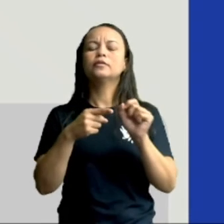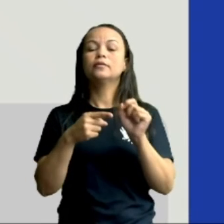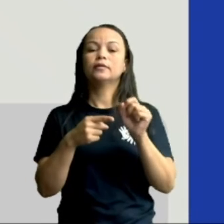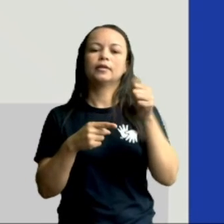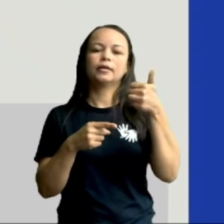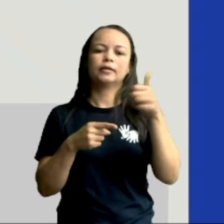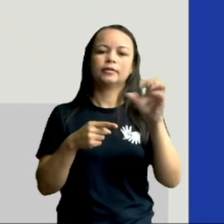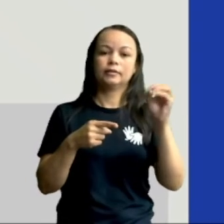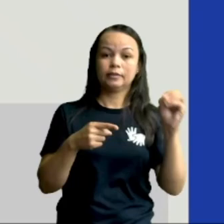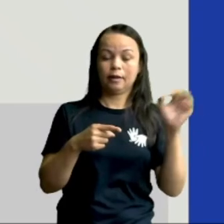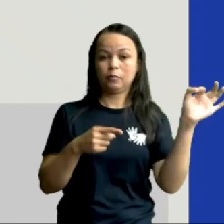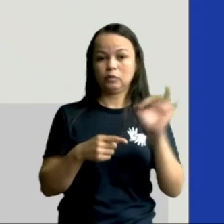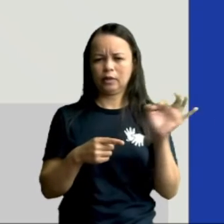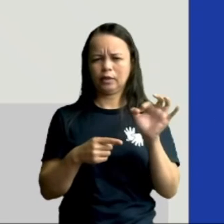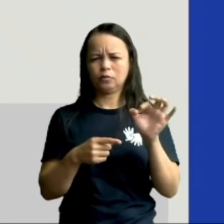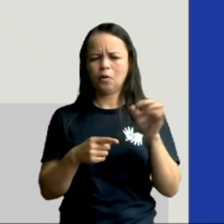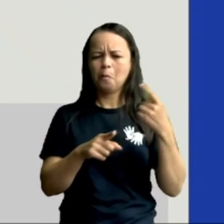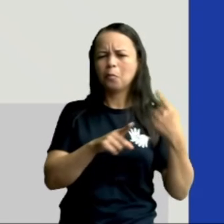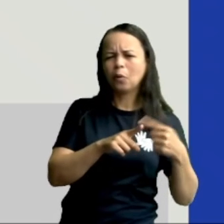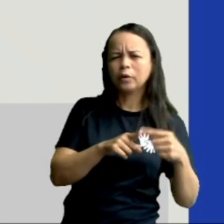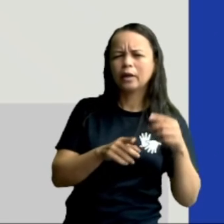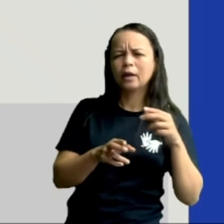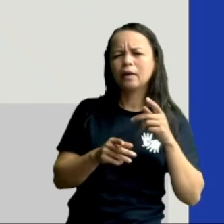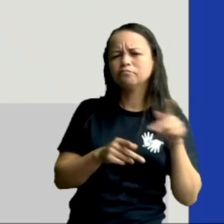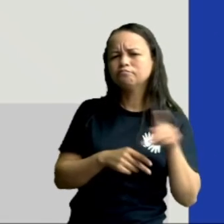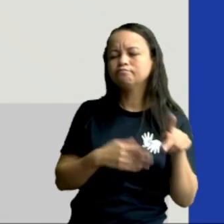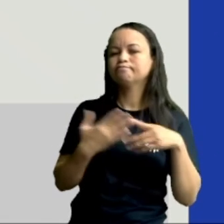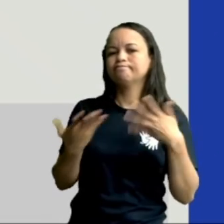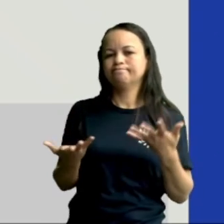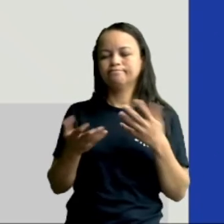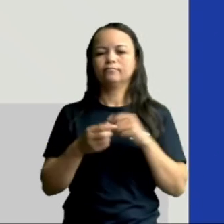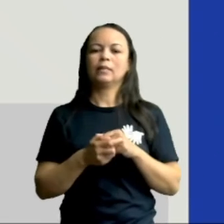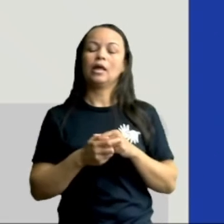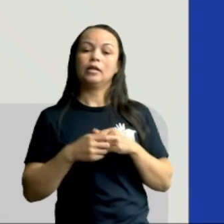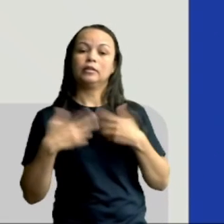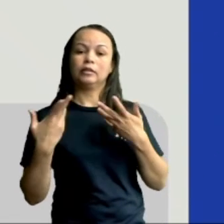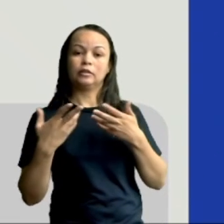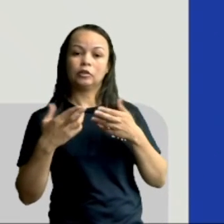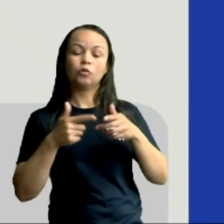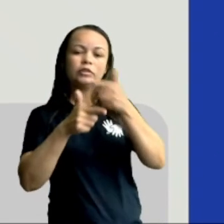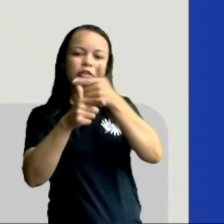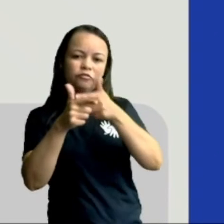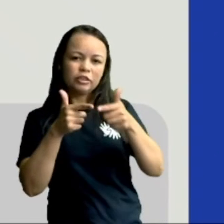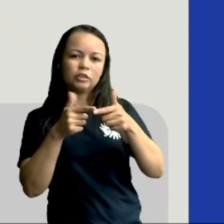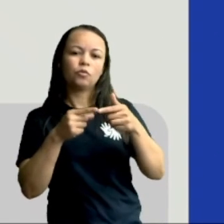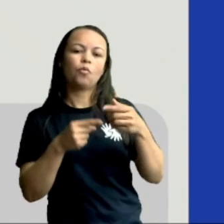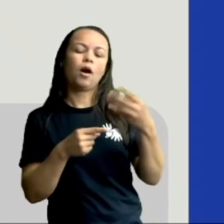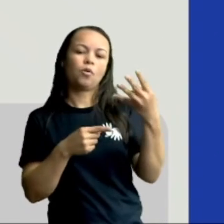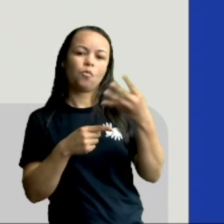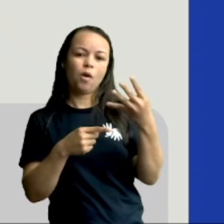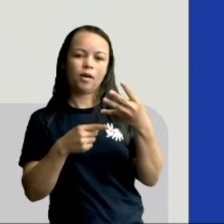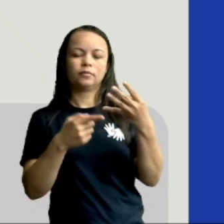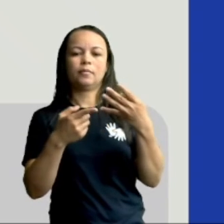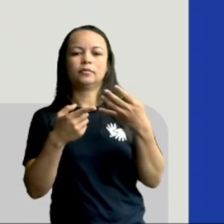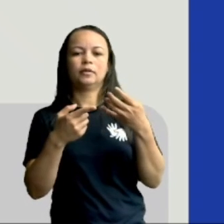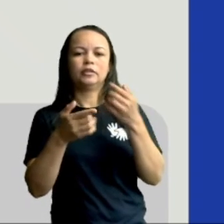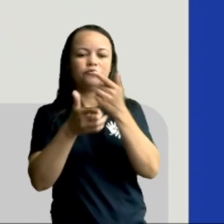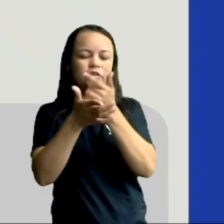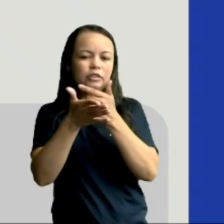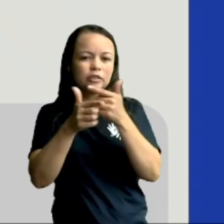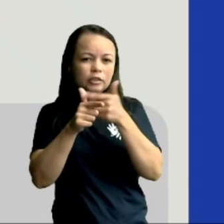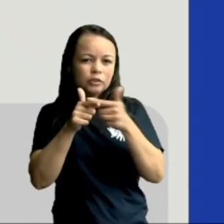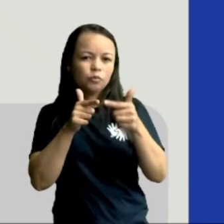a relação. Se eu estou dizendo que a quarta parte é dividido por 4, eu estou fazendo a relação